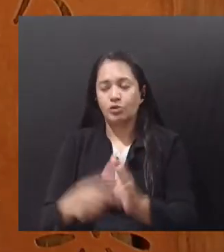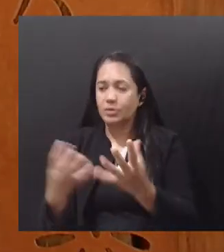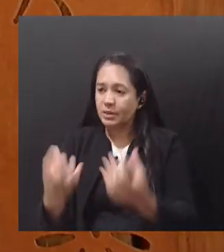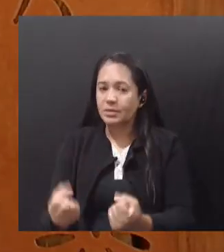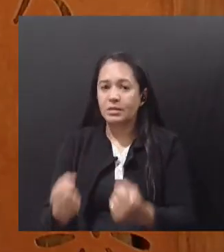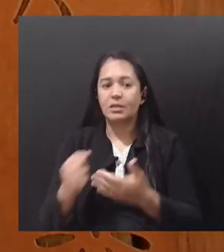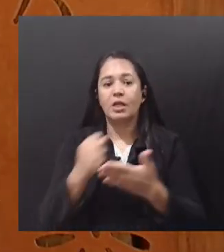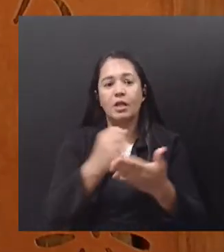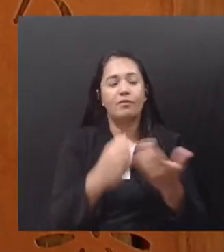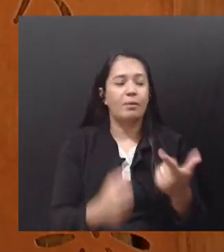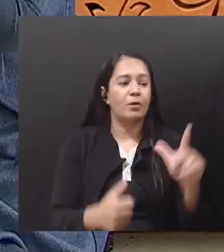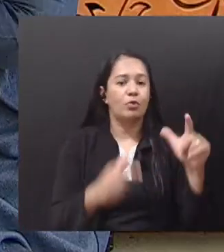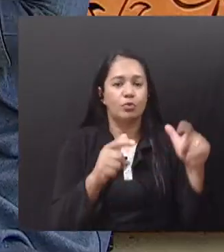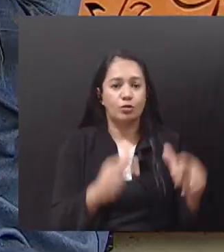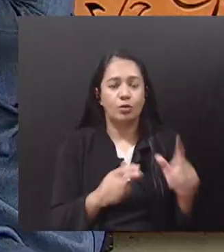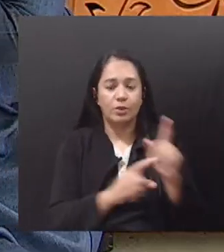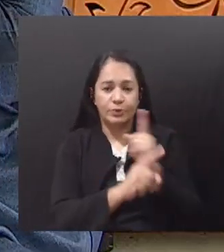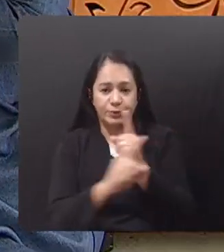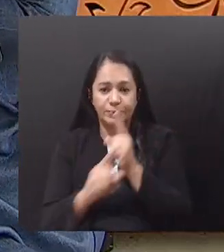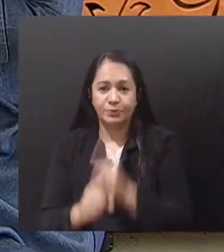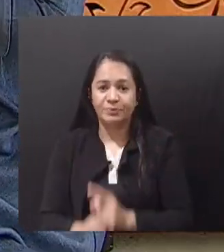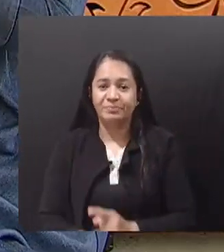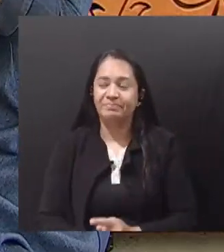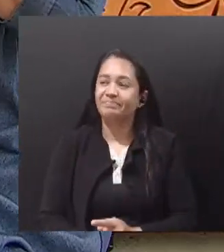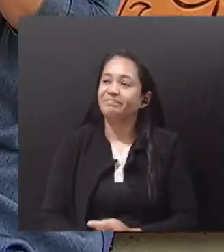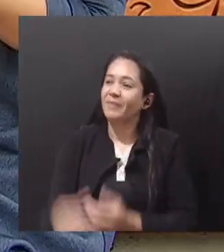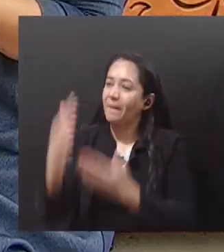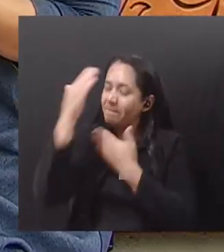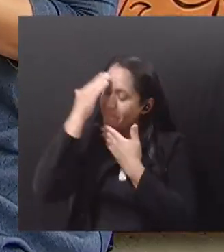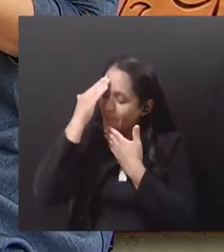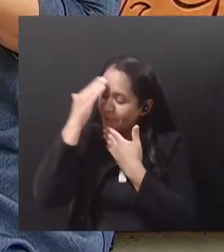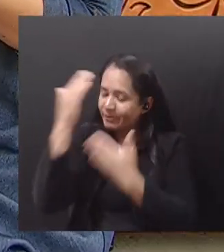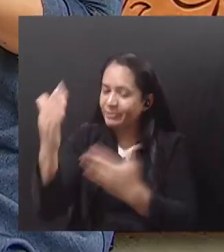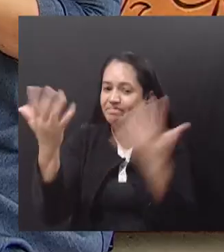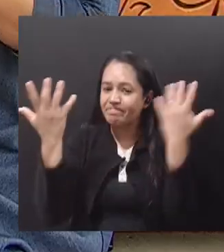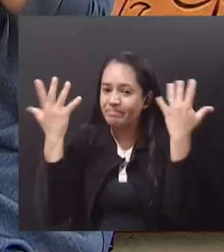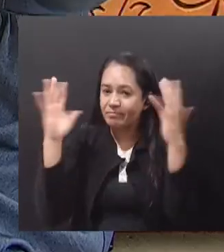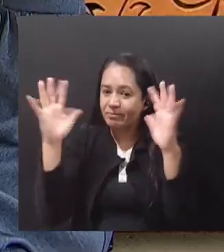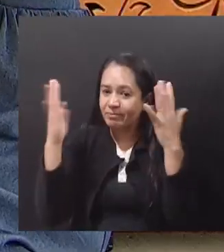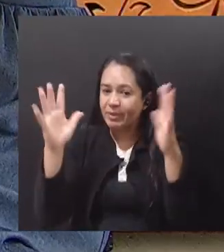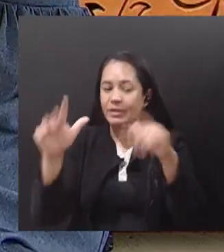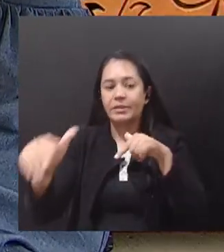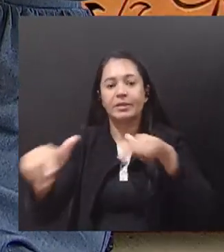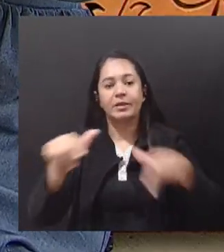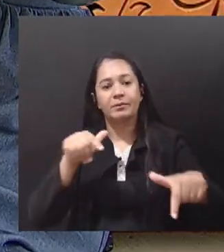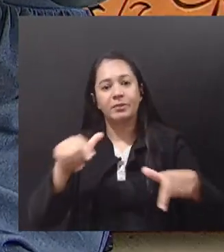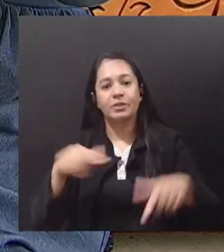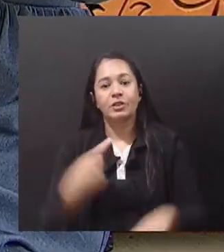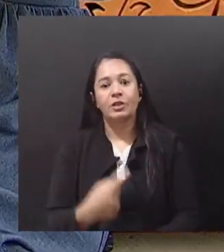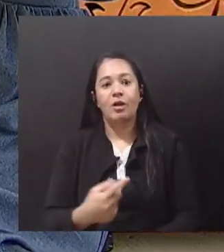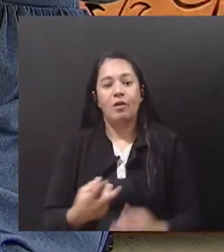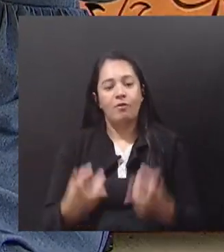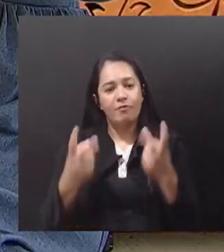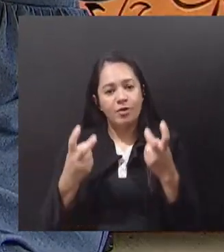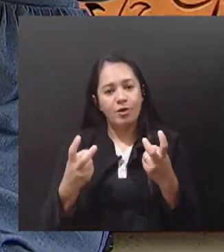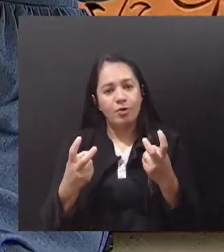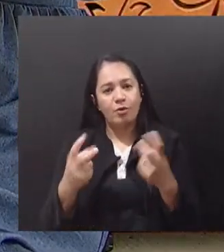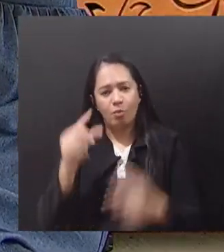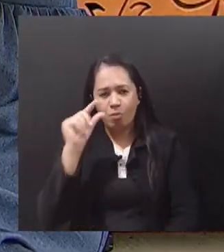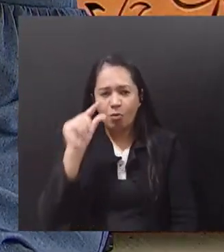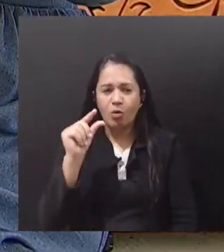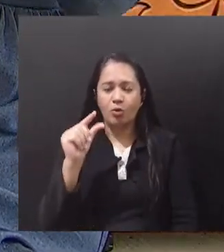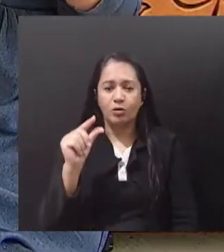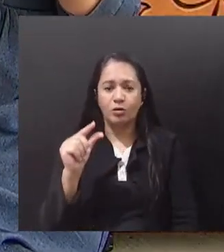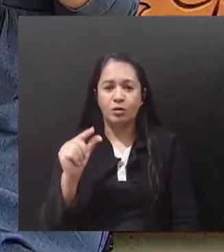outros lugares de atendimento. Muito obrigada, Ranieri, parabéns por esse trabalho. A gente viu aí um pouquinho, um